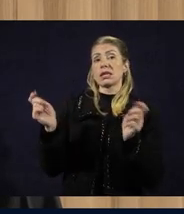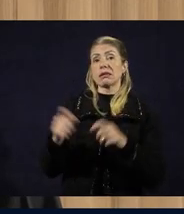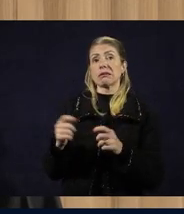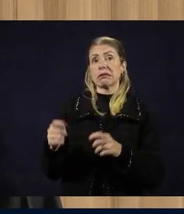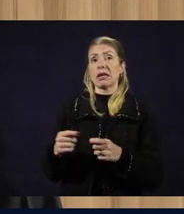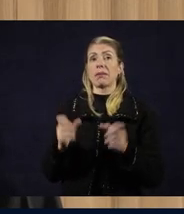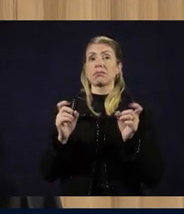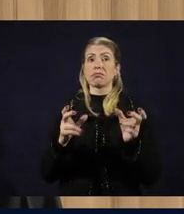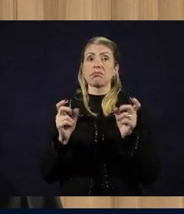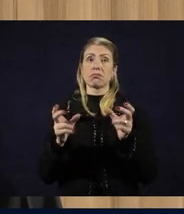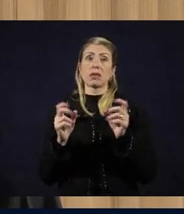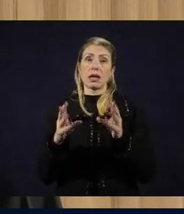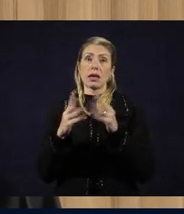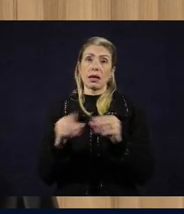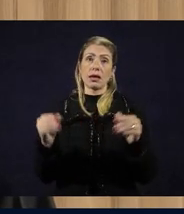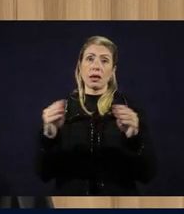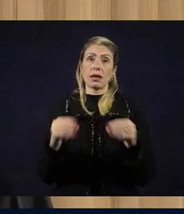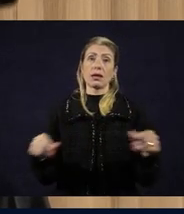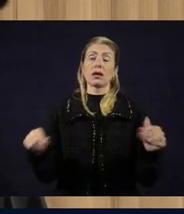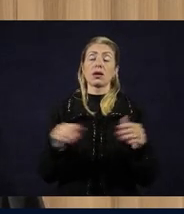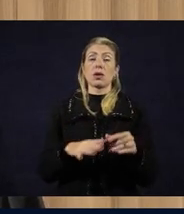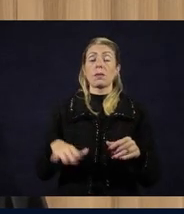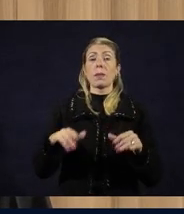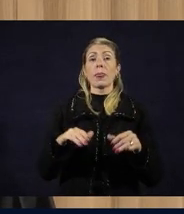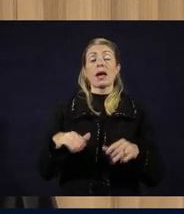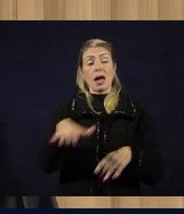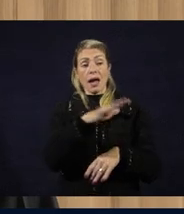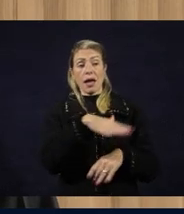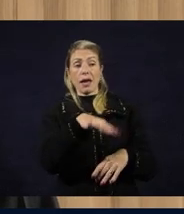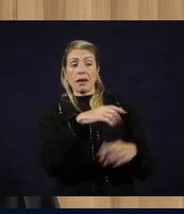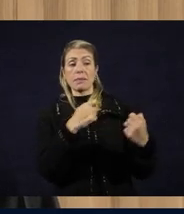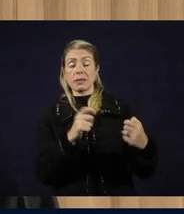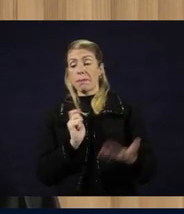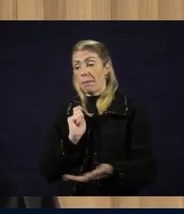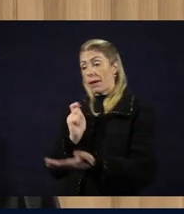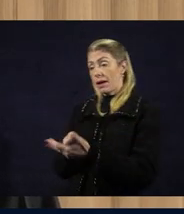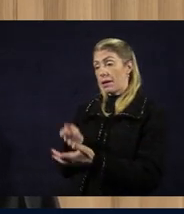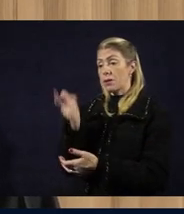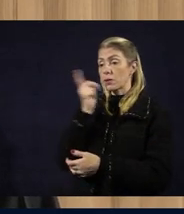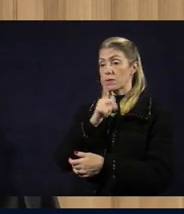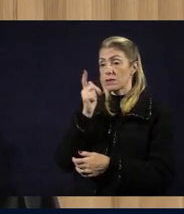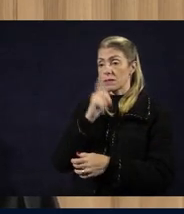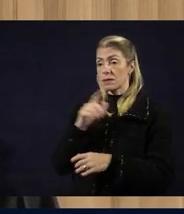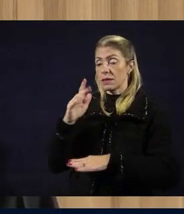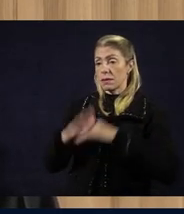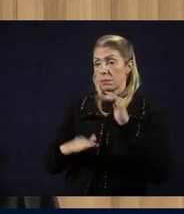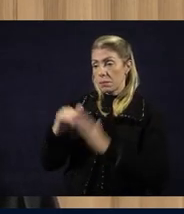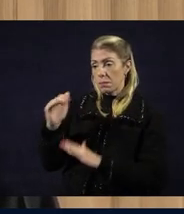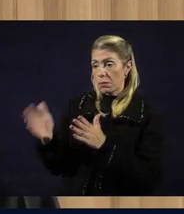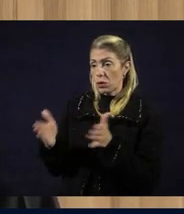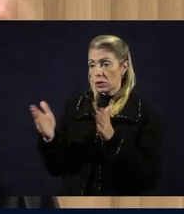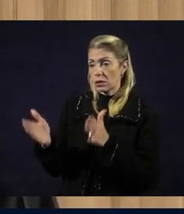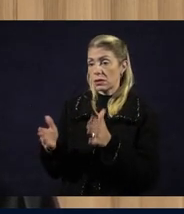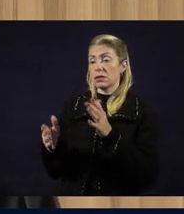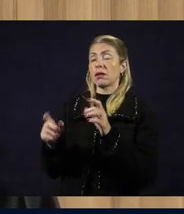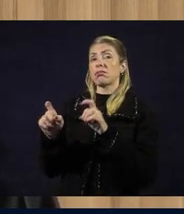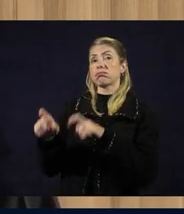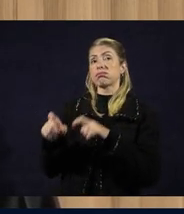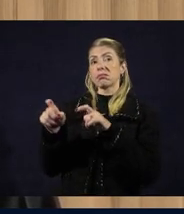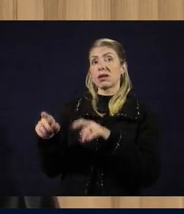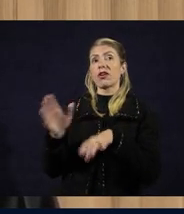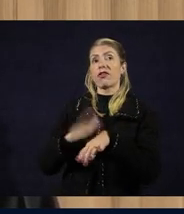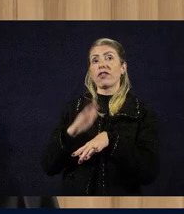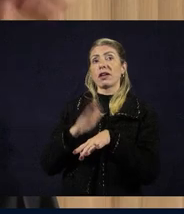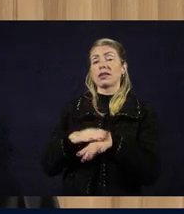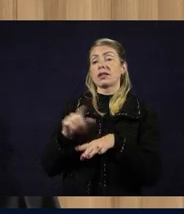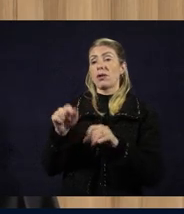carretando o mercado tem que pagar para fazer essa conversão né e isso significa que áreas já consolidadas